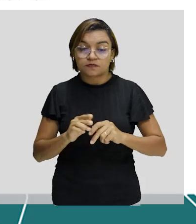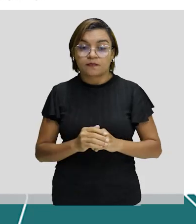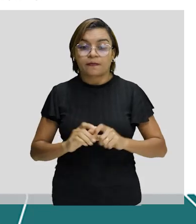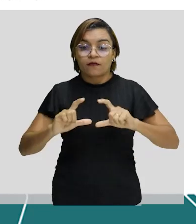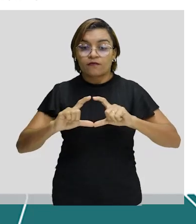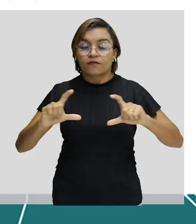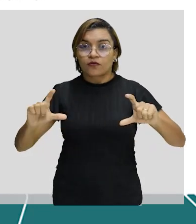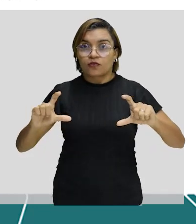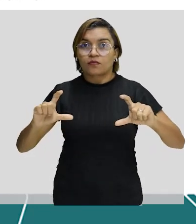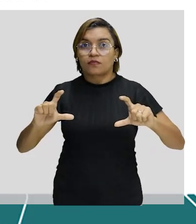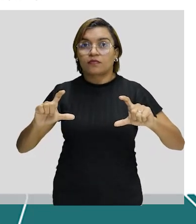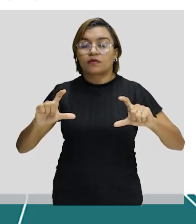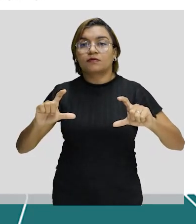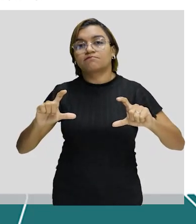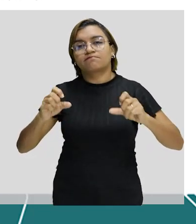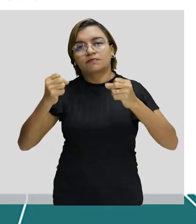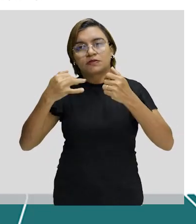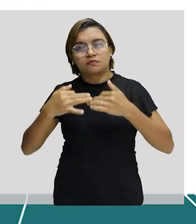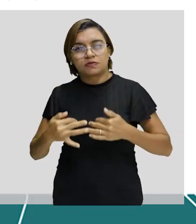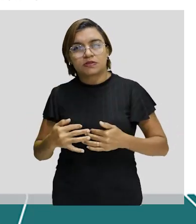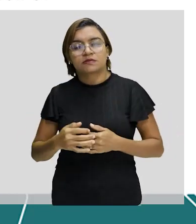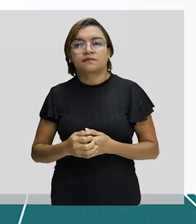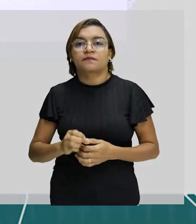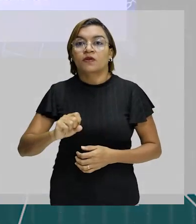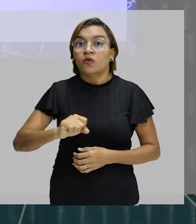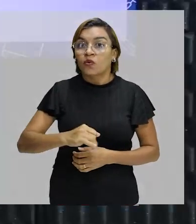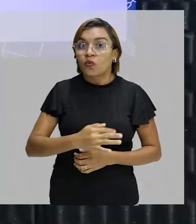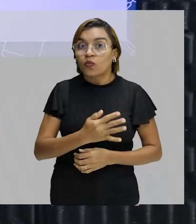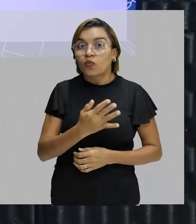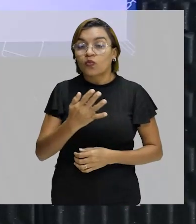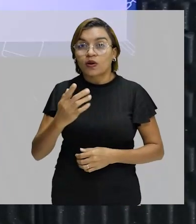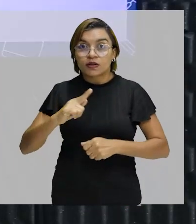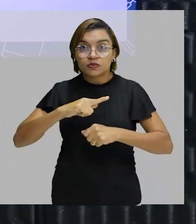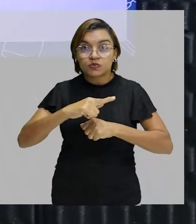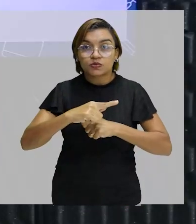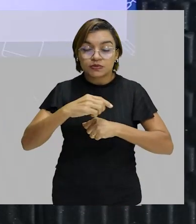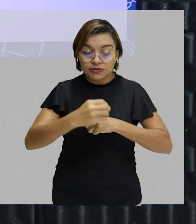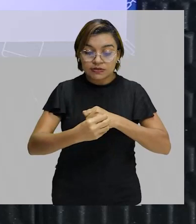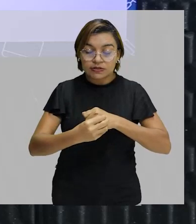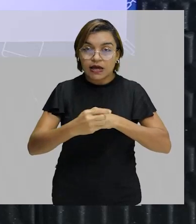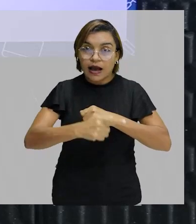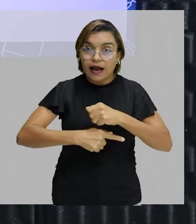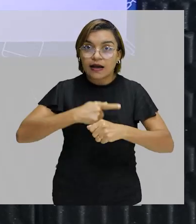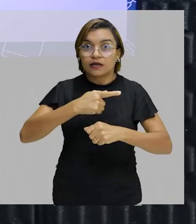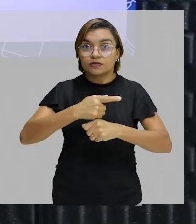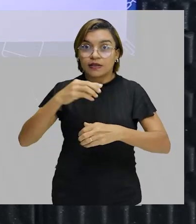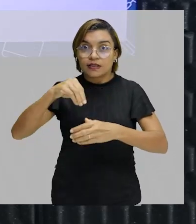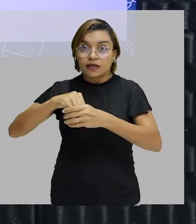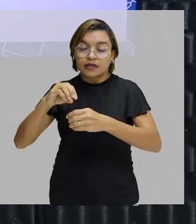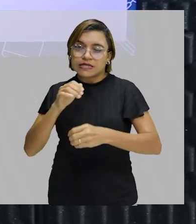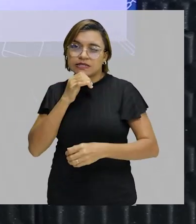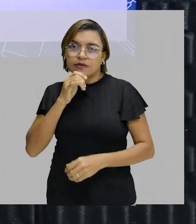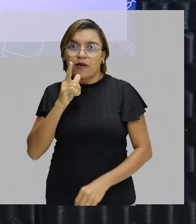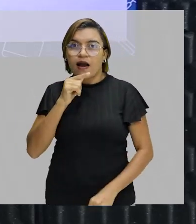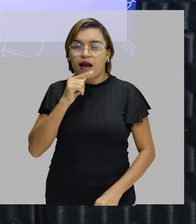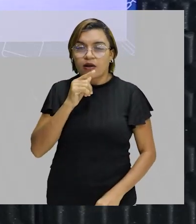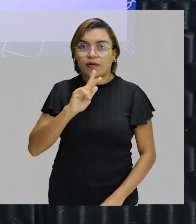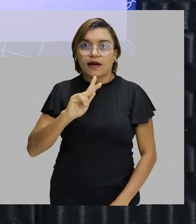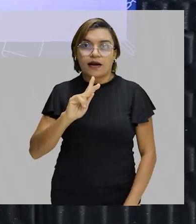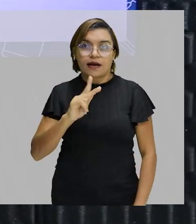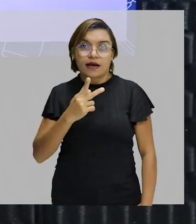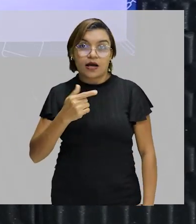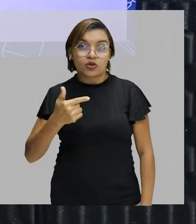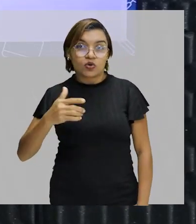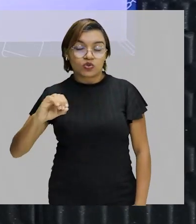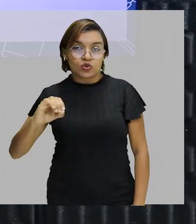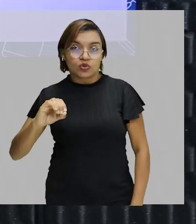fórmula molecular me diz quais e quantos átomos existem. Fórmula química da água, H2O. Quais são